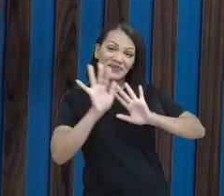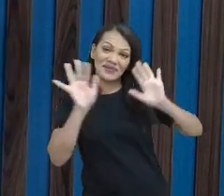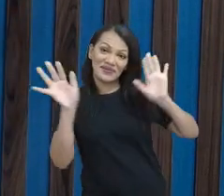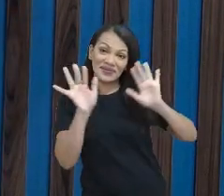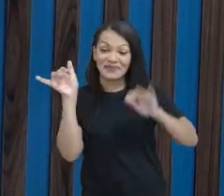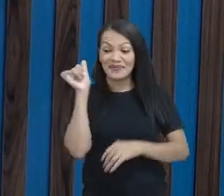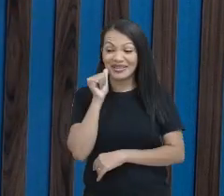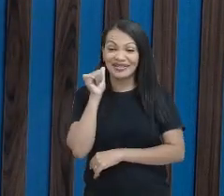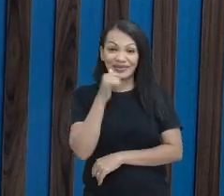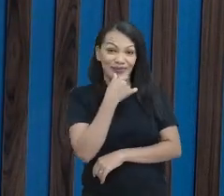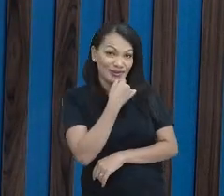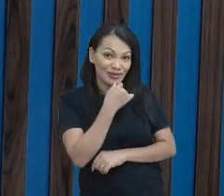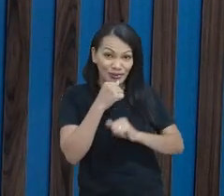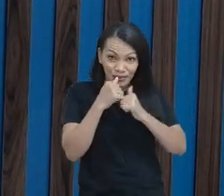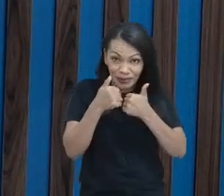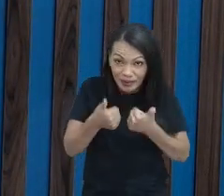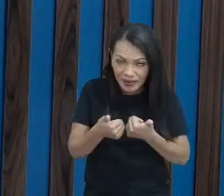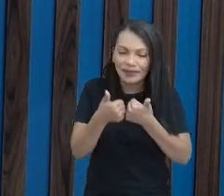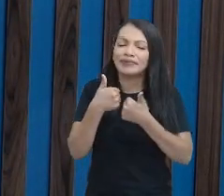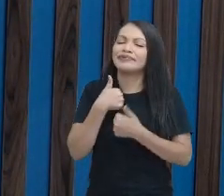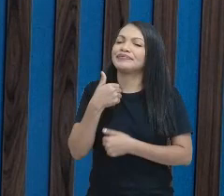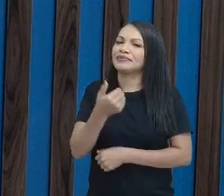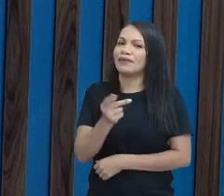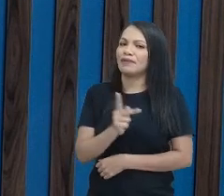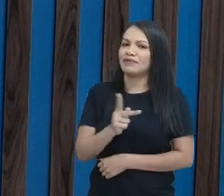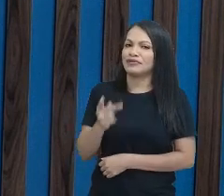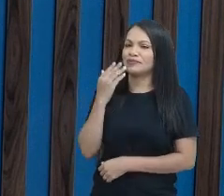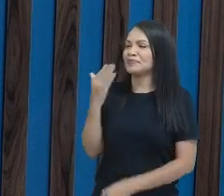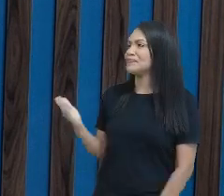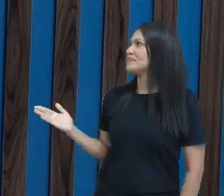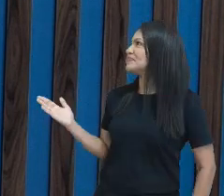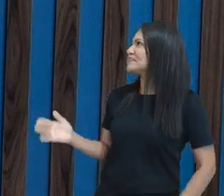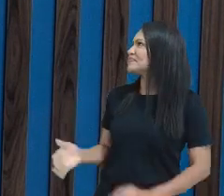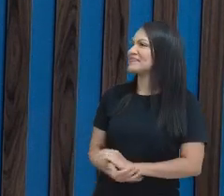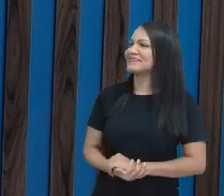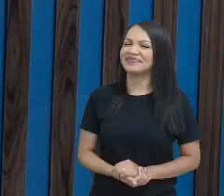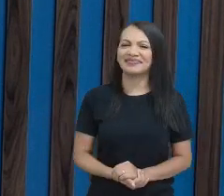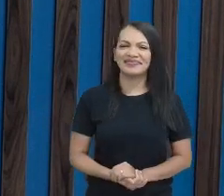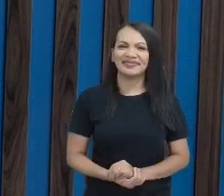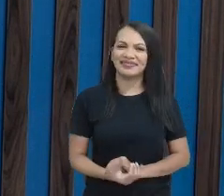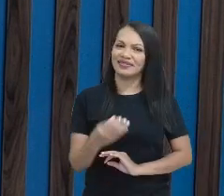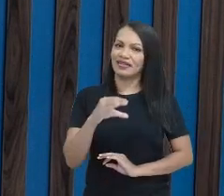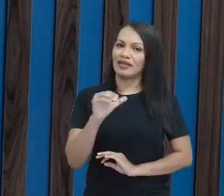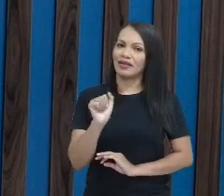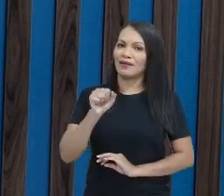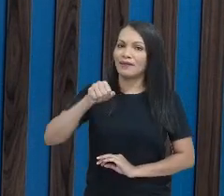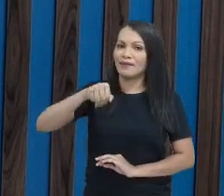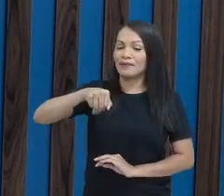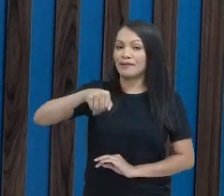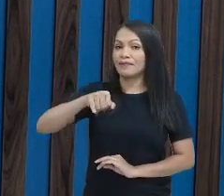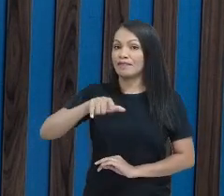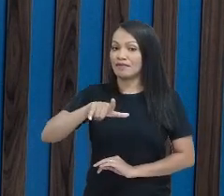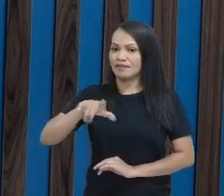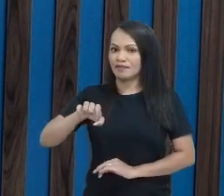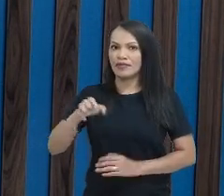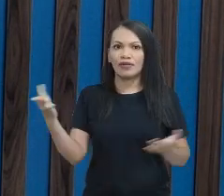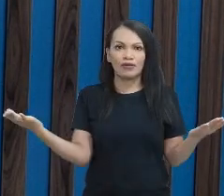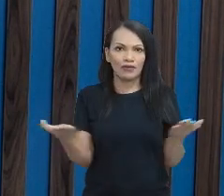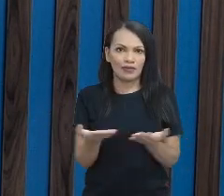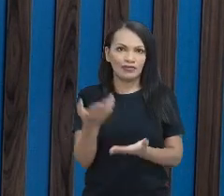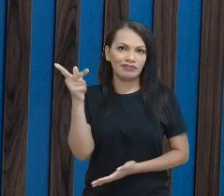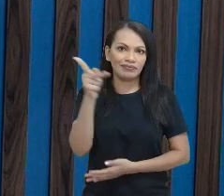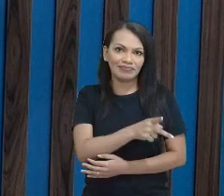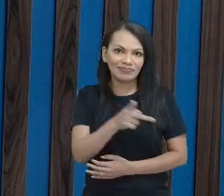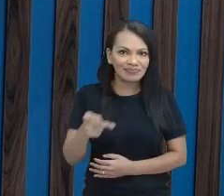meninas e meninos, tudo bem? Eu sou Camille Borba e este é o meu sinal. E hoje eu serei a professora de vocês de língua portuguesa